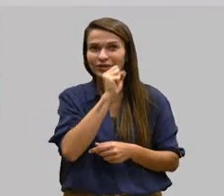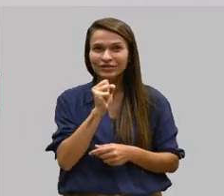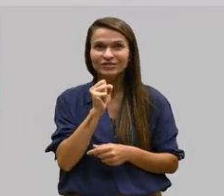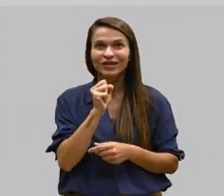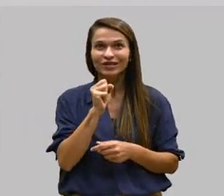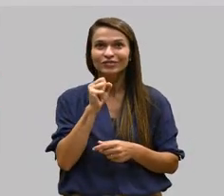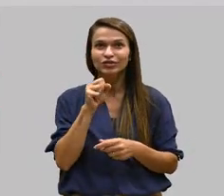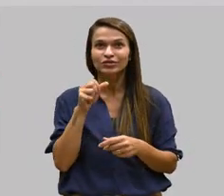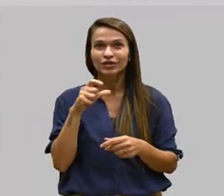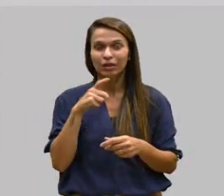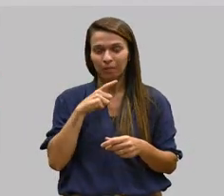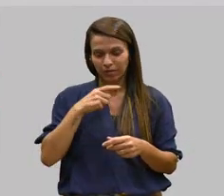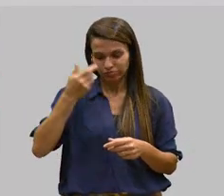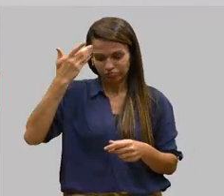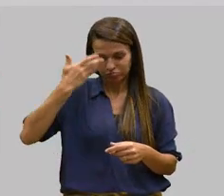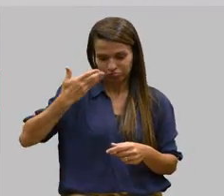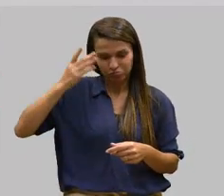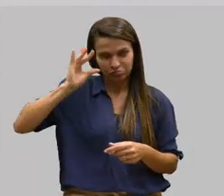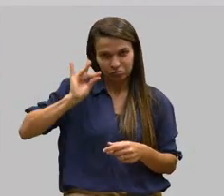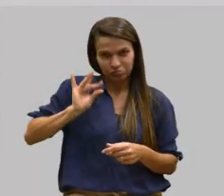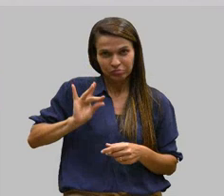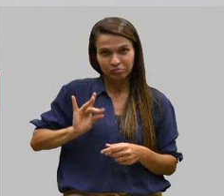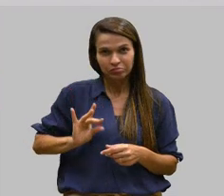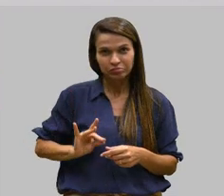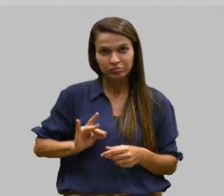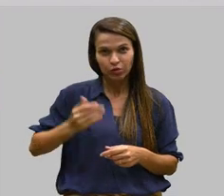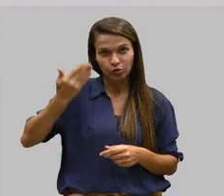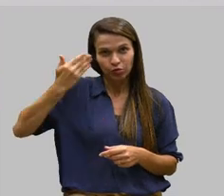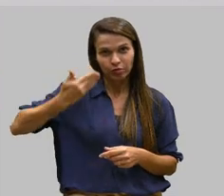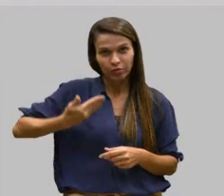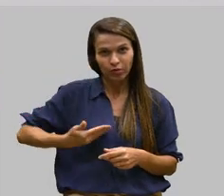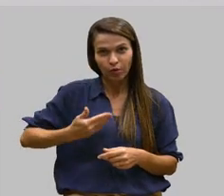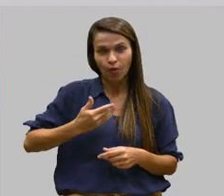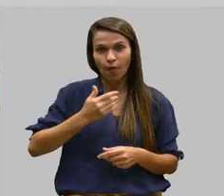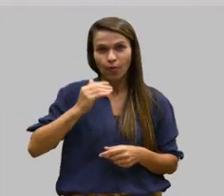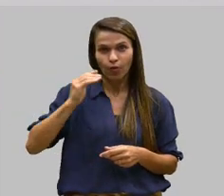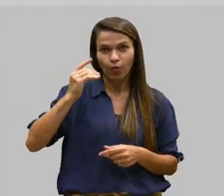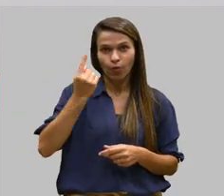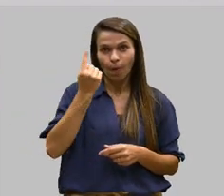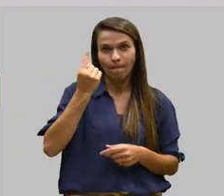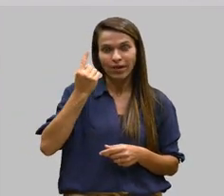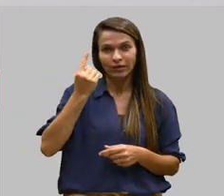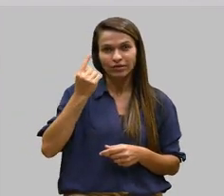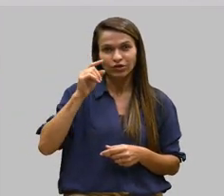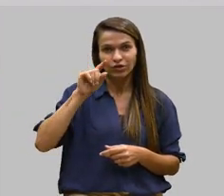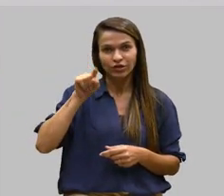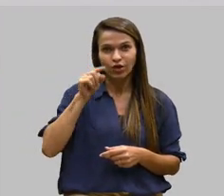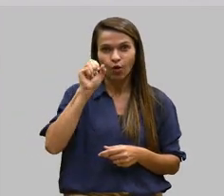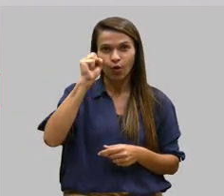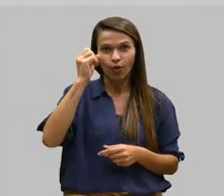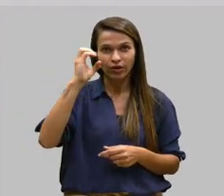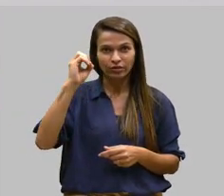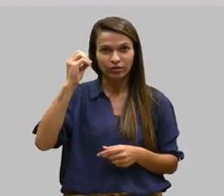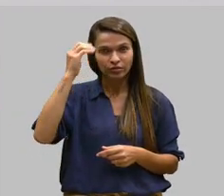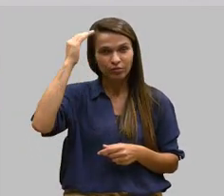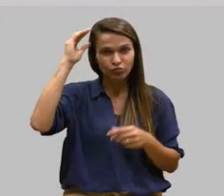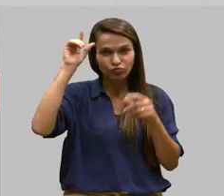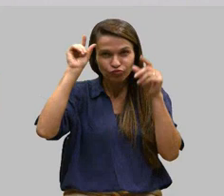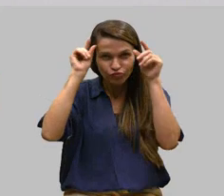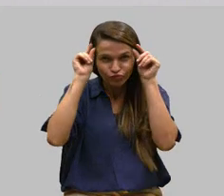também a minha autodescrição sou um rapaz de um metro e 80 cabelos baixos